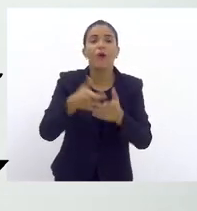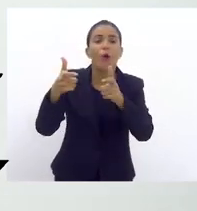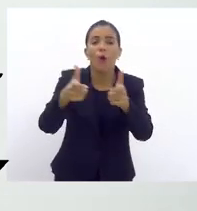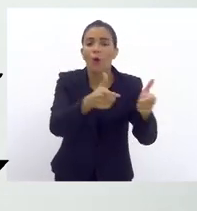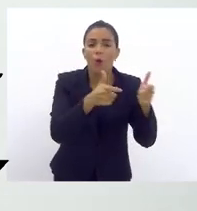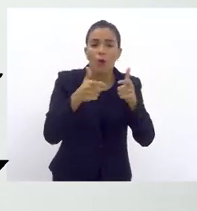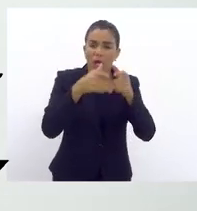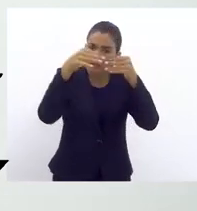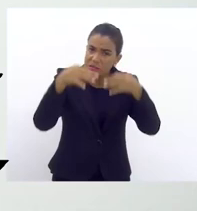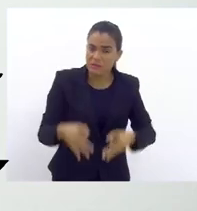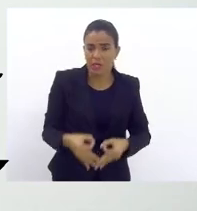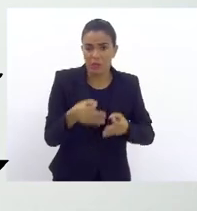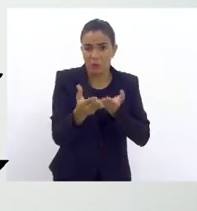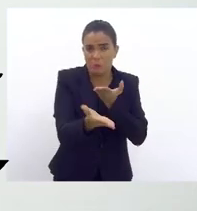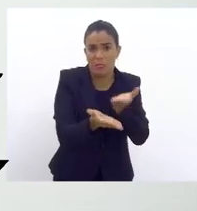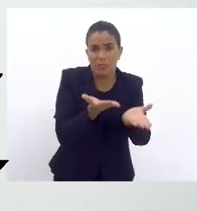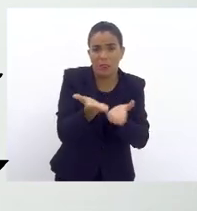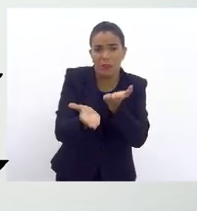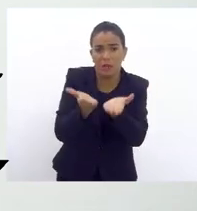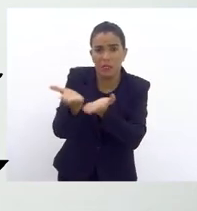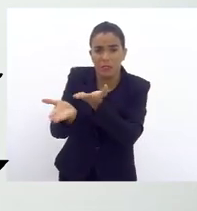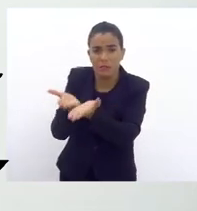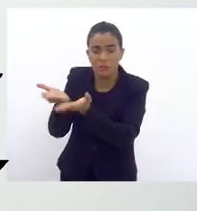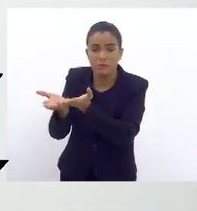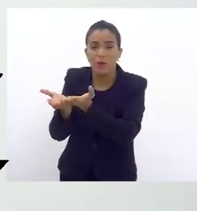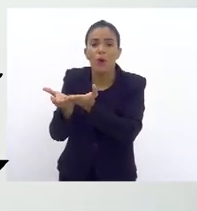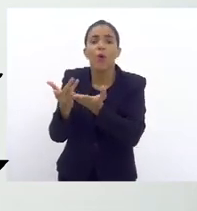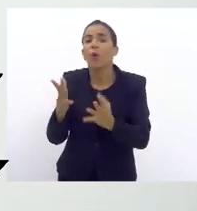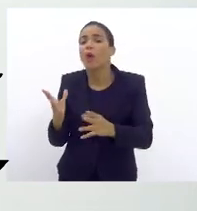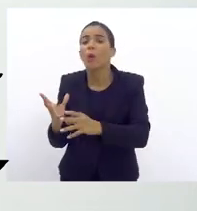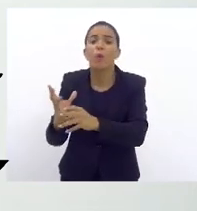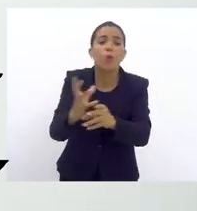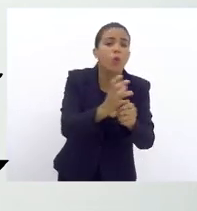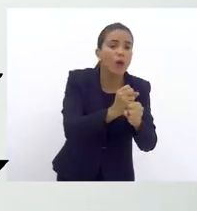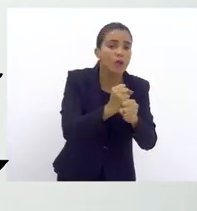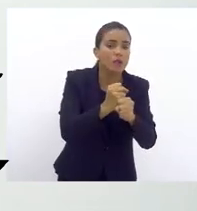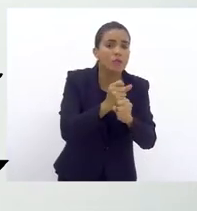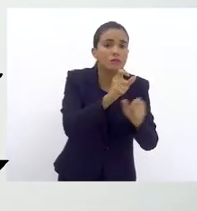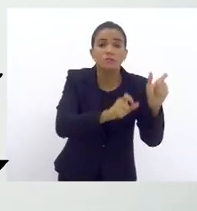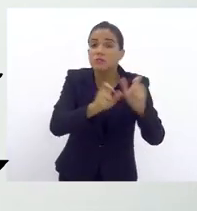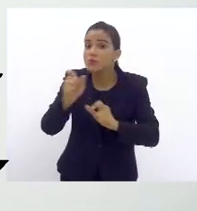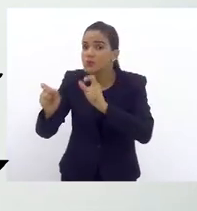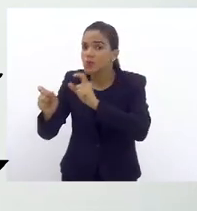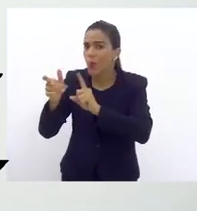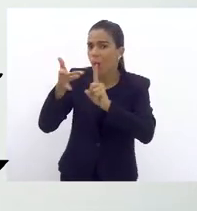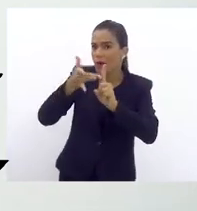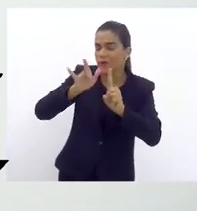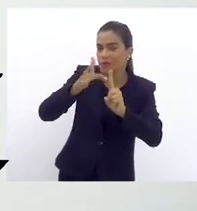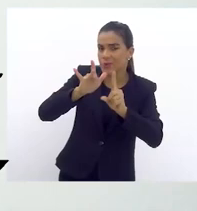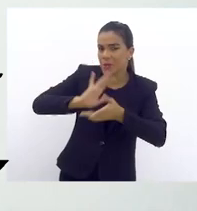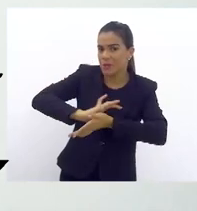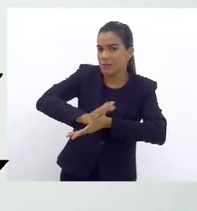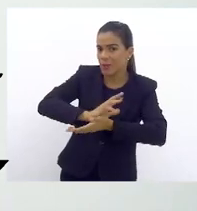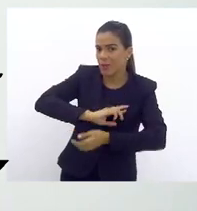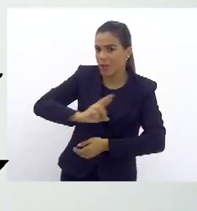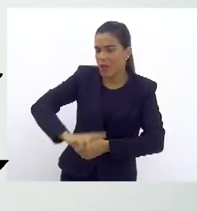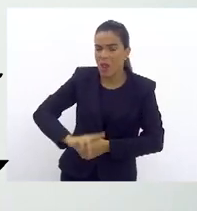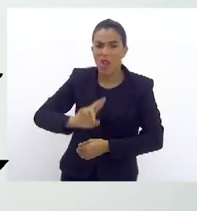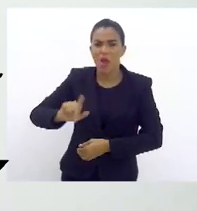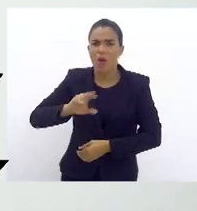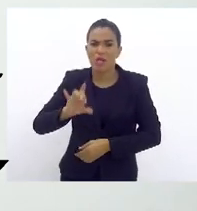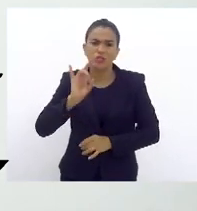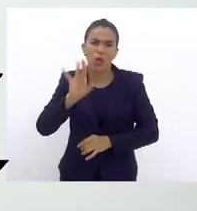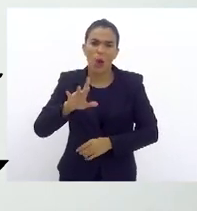assistência a partir do número de casos Não dá para ser apenas